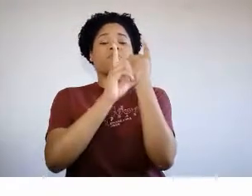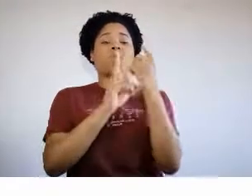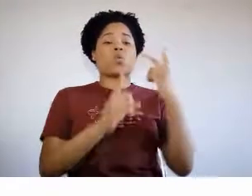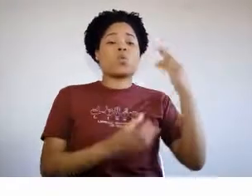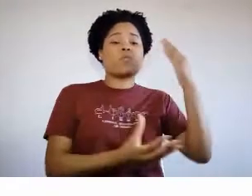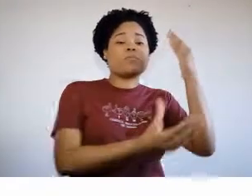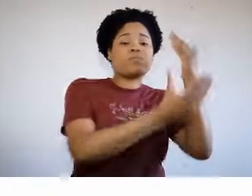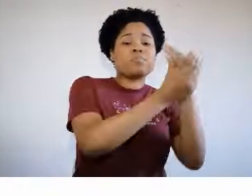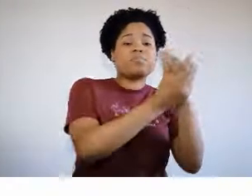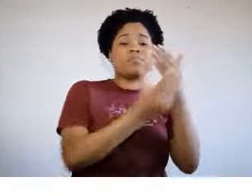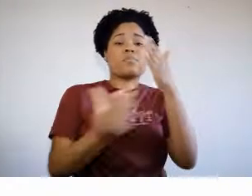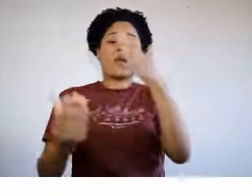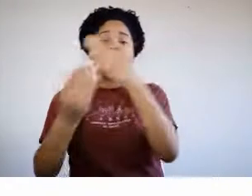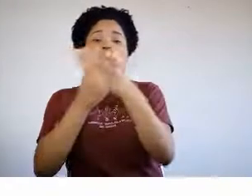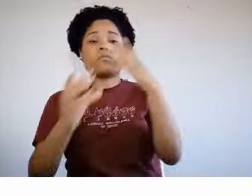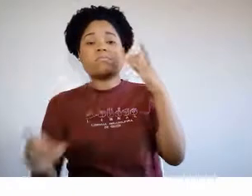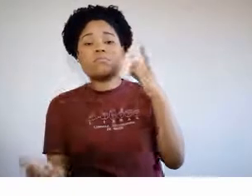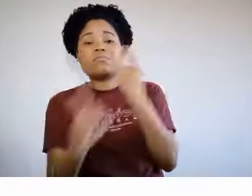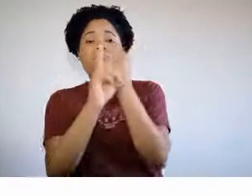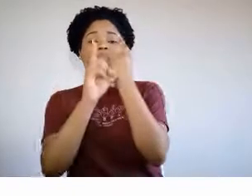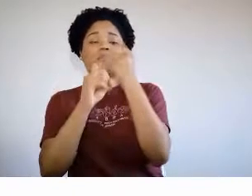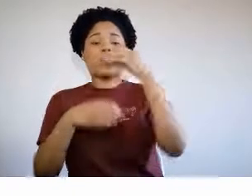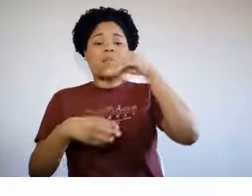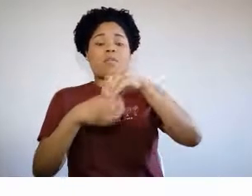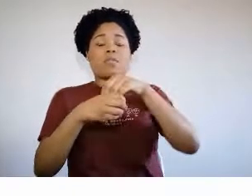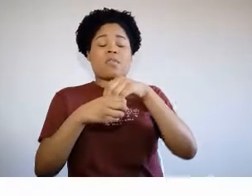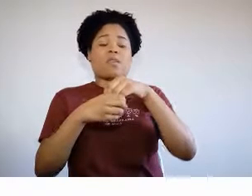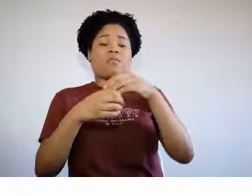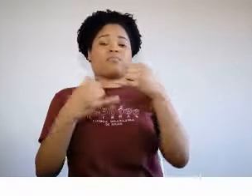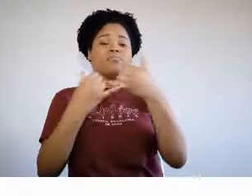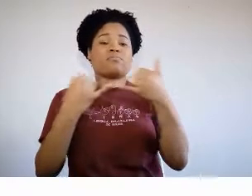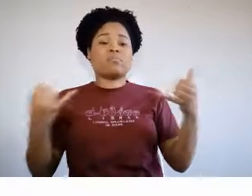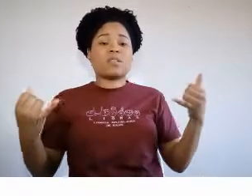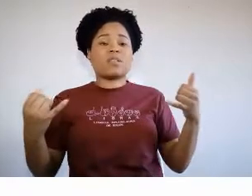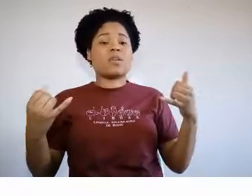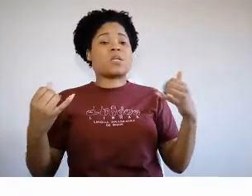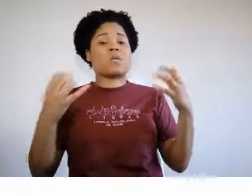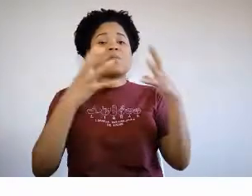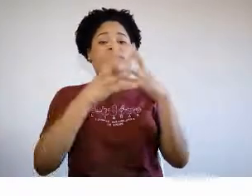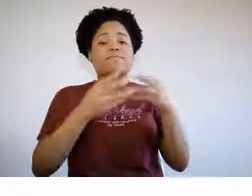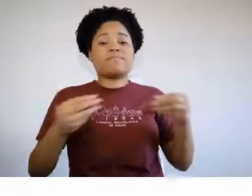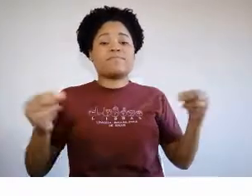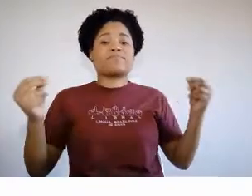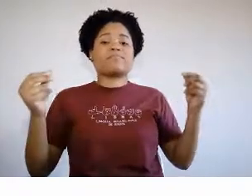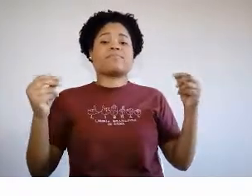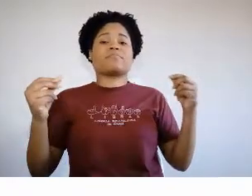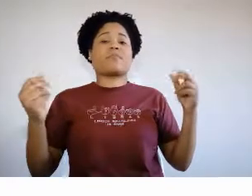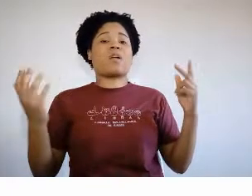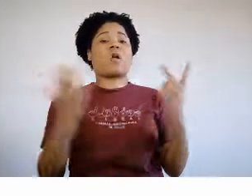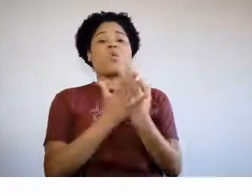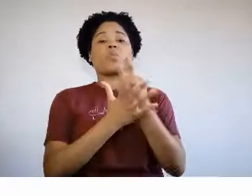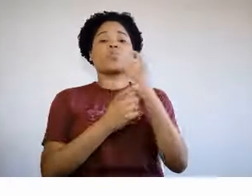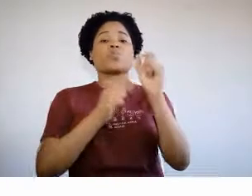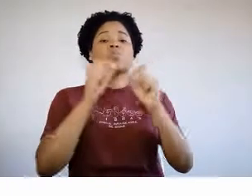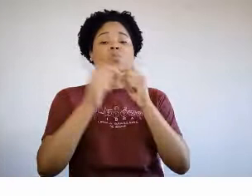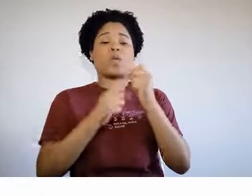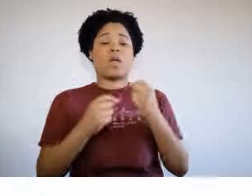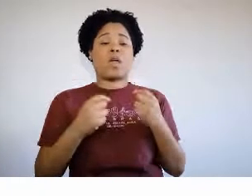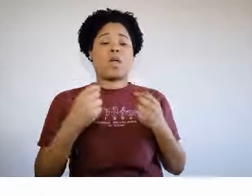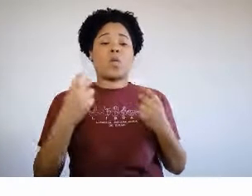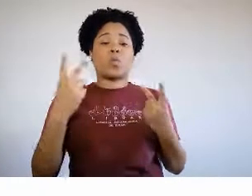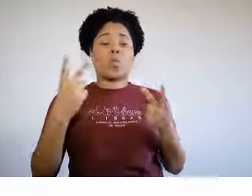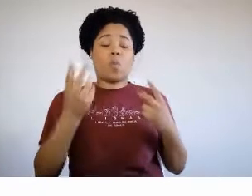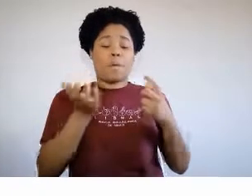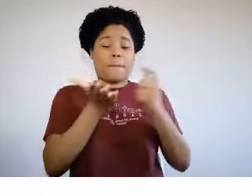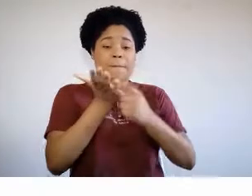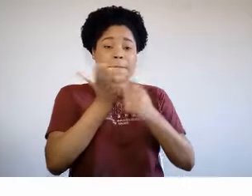né? Dois pacotes vão se colidir dentro da rede e eles vão se perder automaticamente. Aí o que acontece?